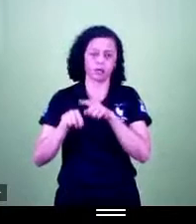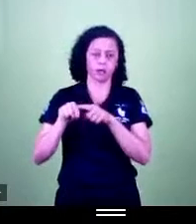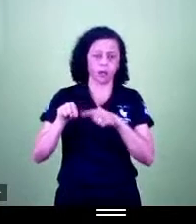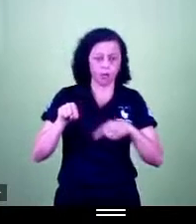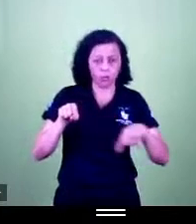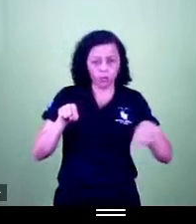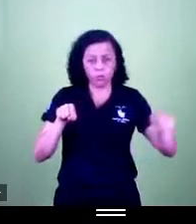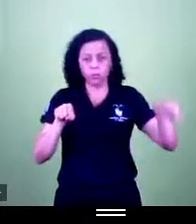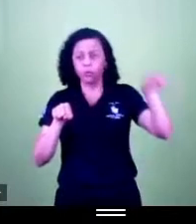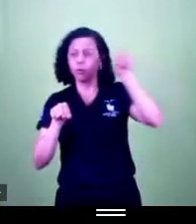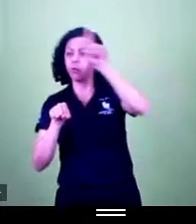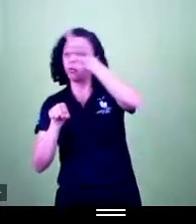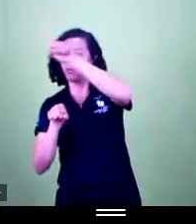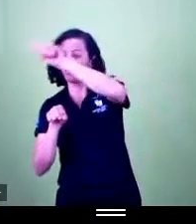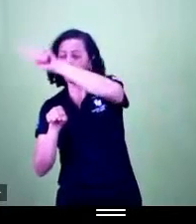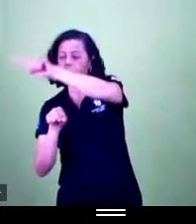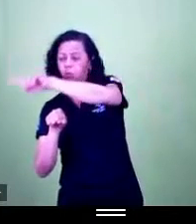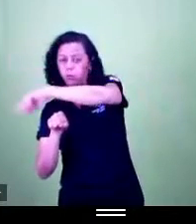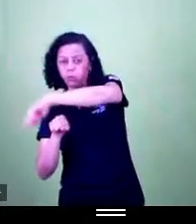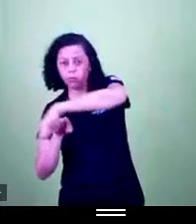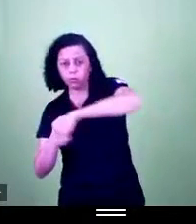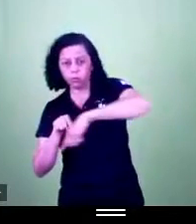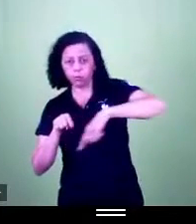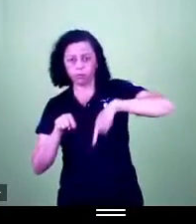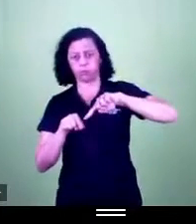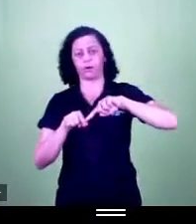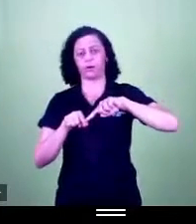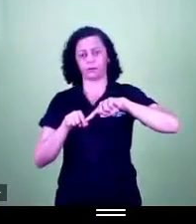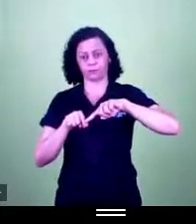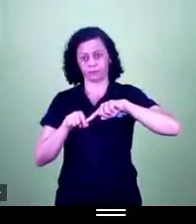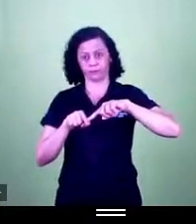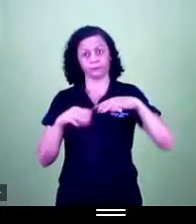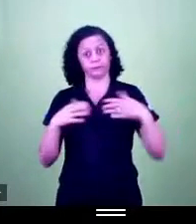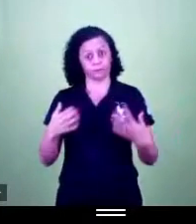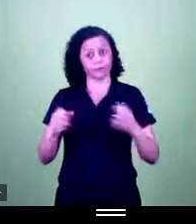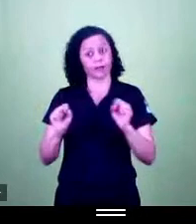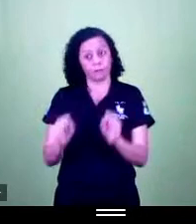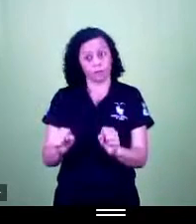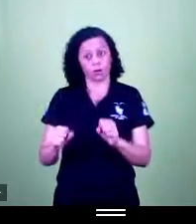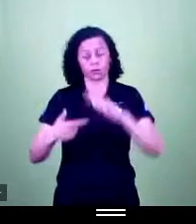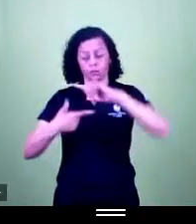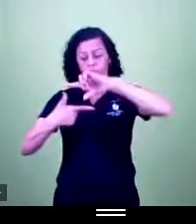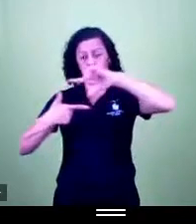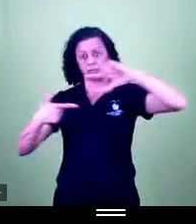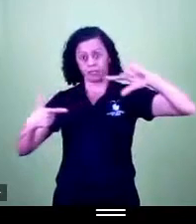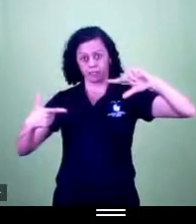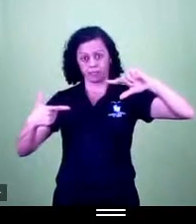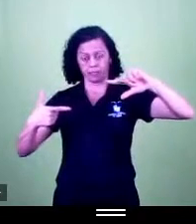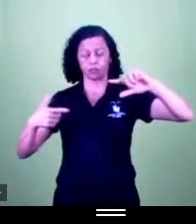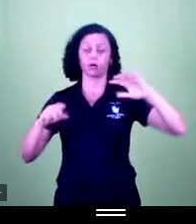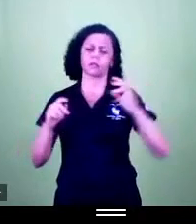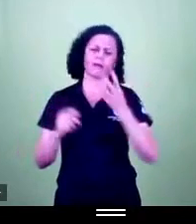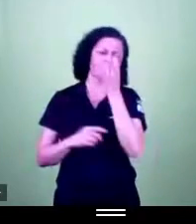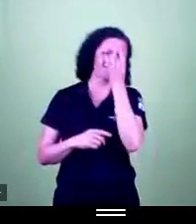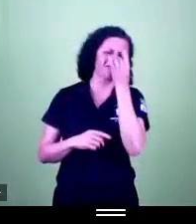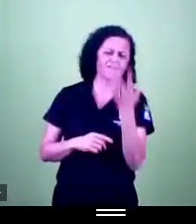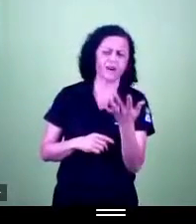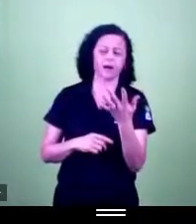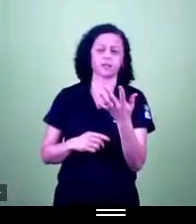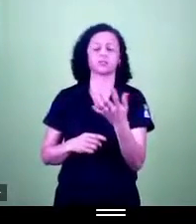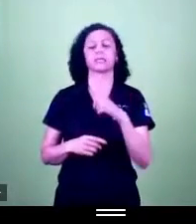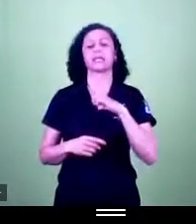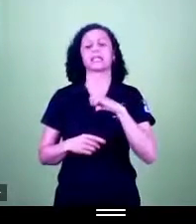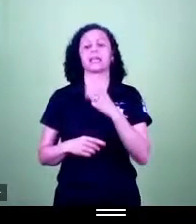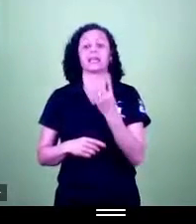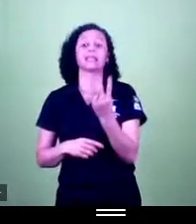pelo R3 e voltar. Uma malha externa, ó, pegando esse retângulo externo. Então aqui facilmente eu identifiquei três malhas.